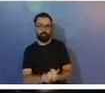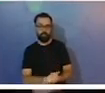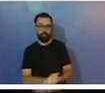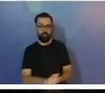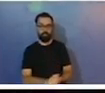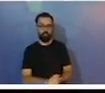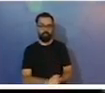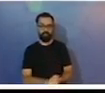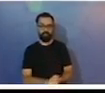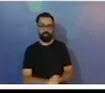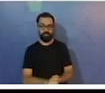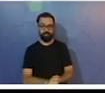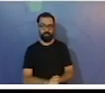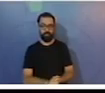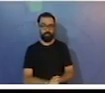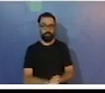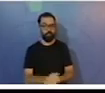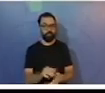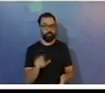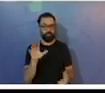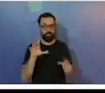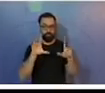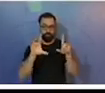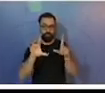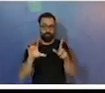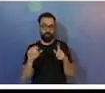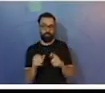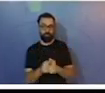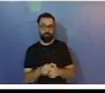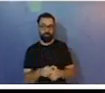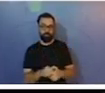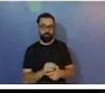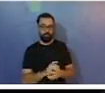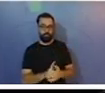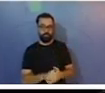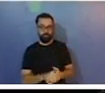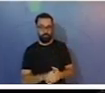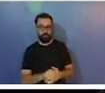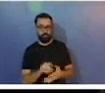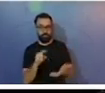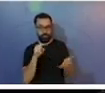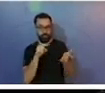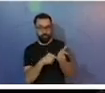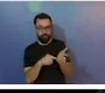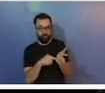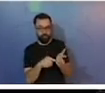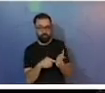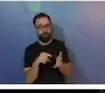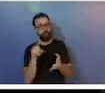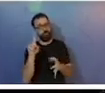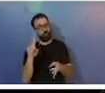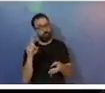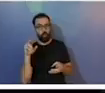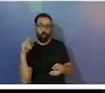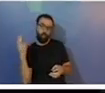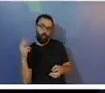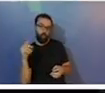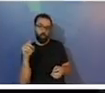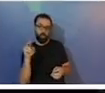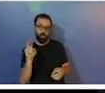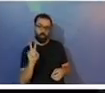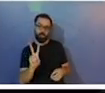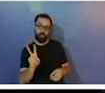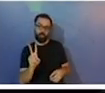setinha, tá? Vai abrir essa página aqui. Vocês clicam se for para ser um jogador ou